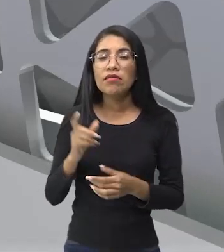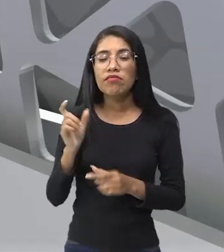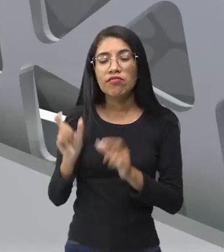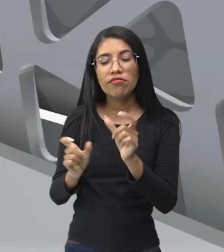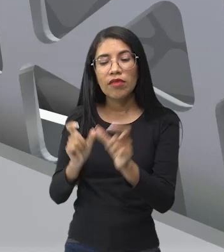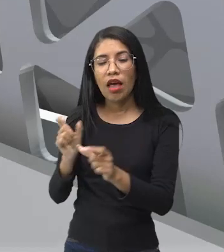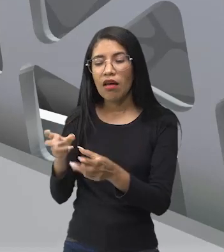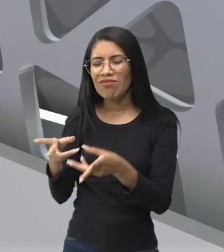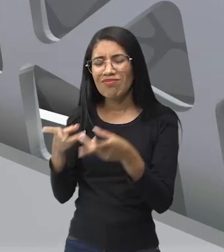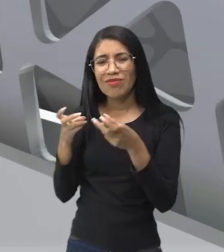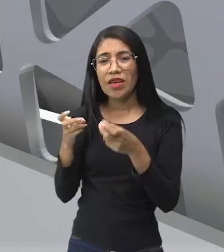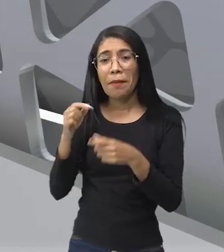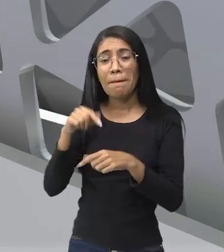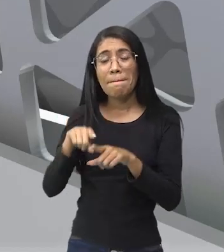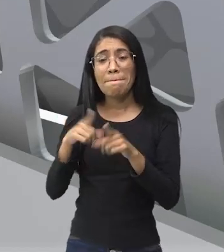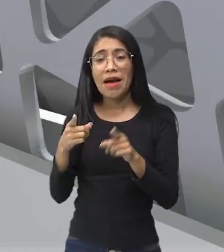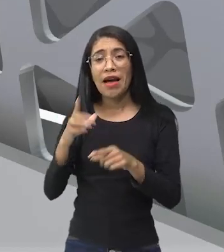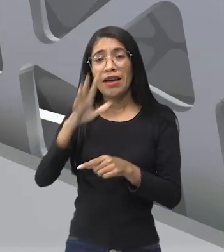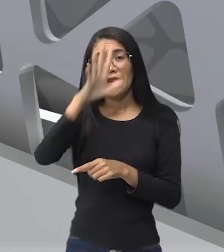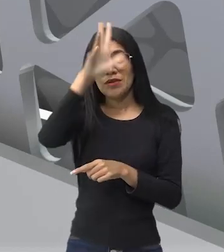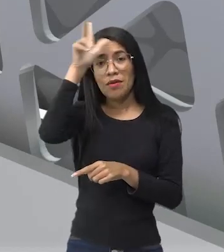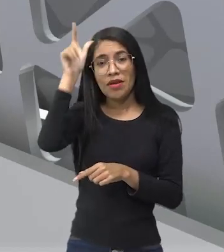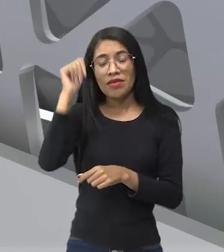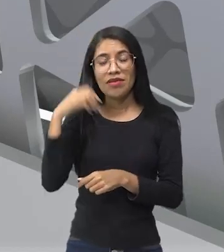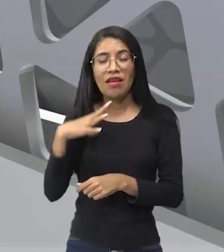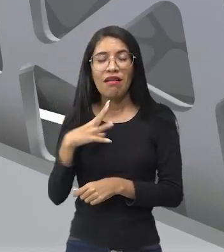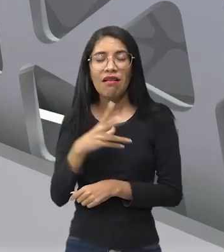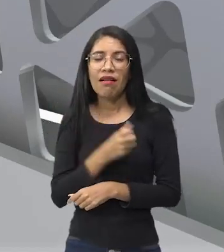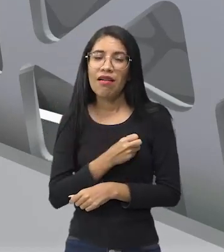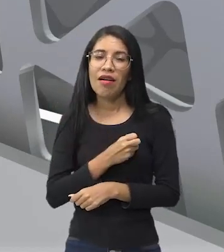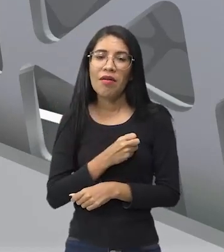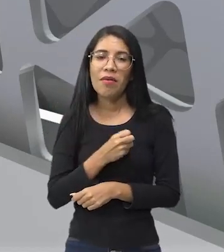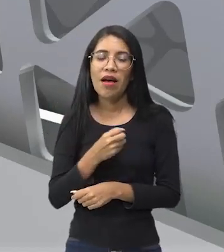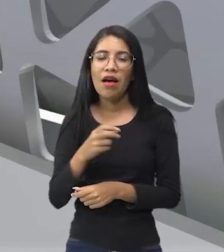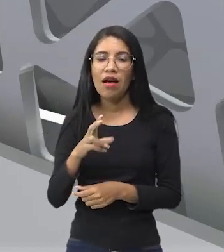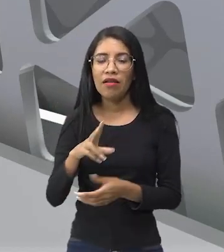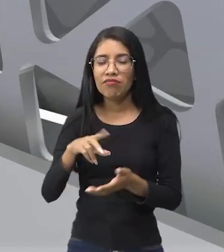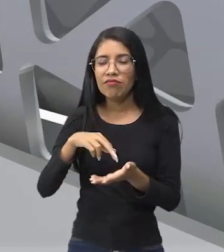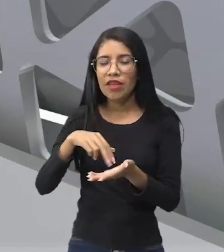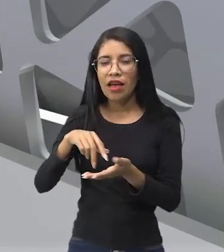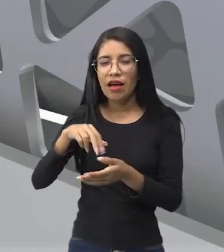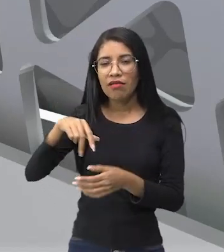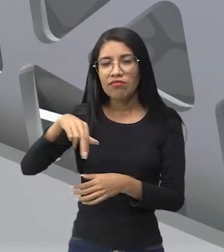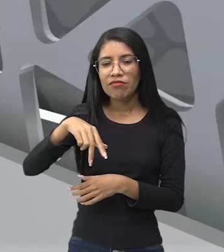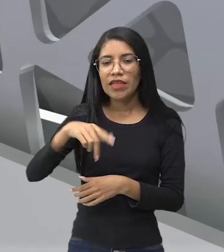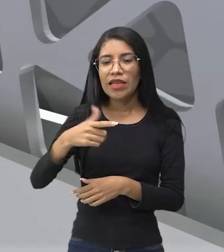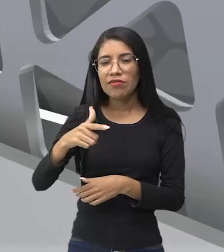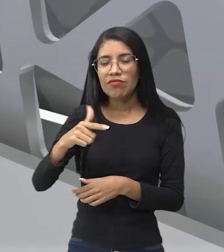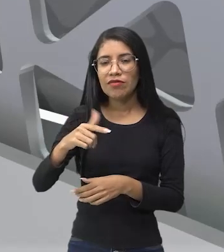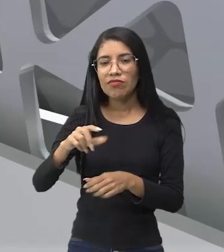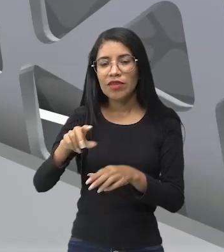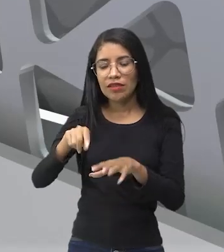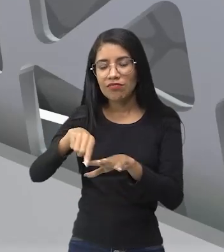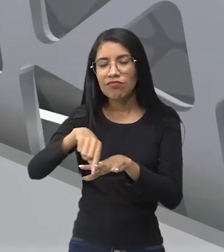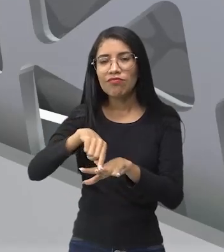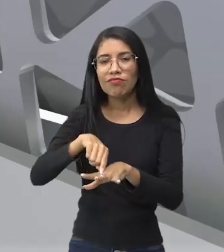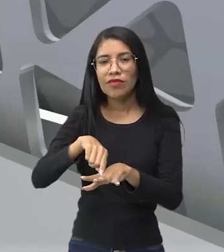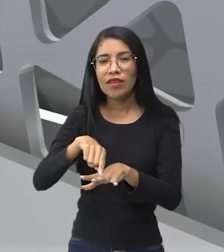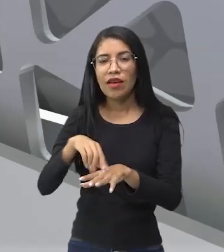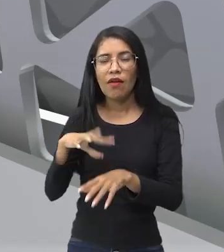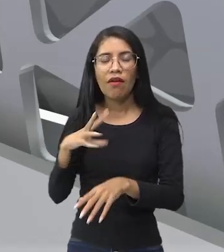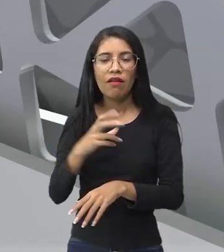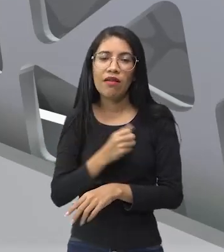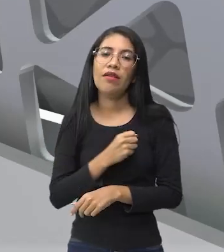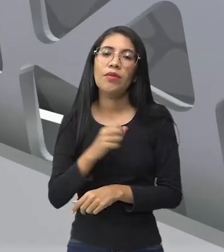elas não percebem, mas o amazonense, ele adora andar descalço. O amazonense, se puder, anda descalço. Né? Eu adoro